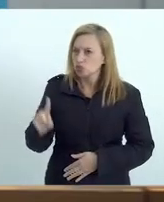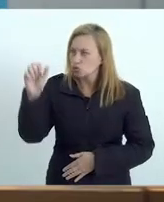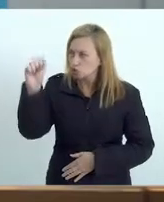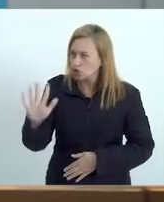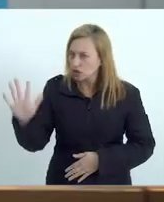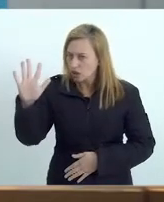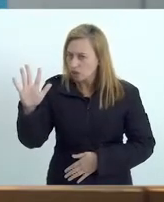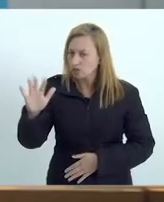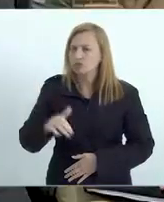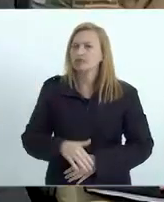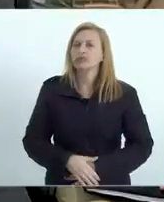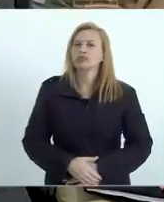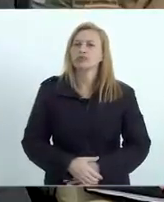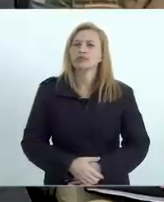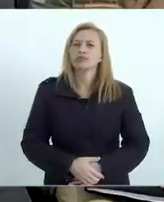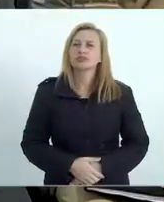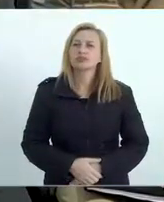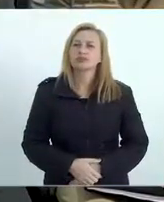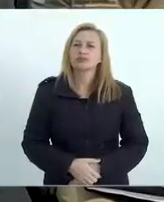e